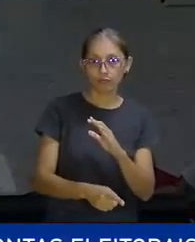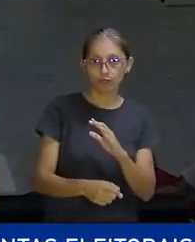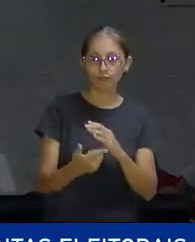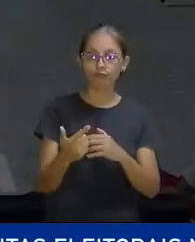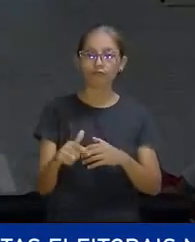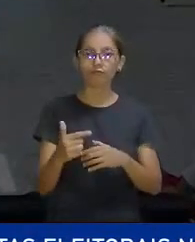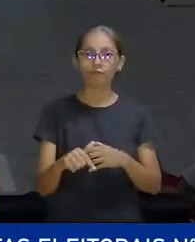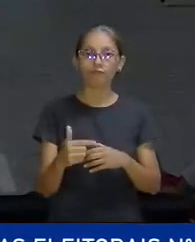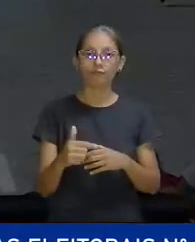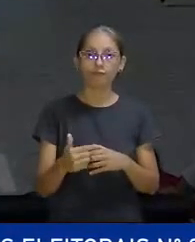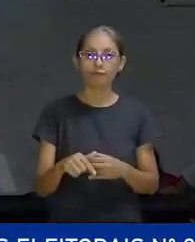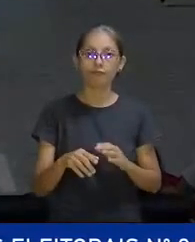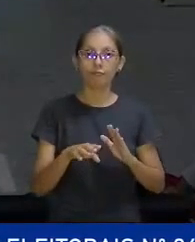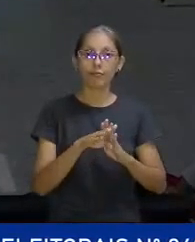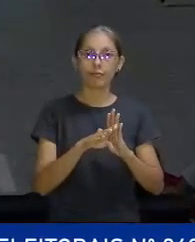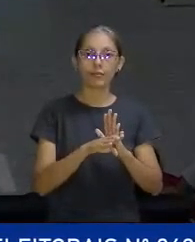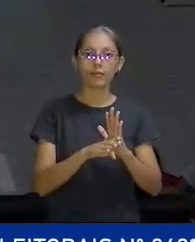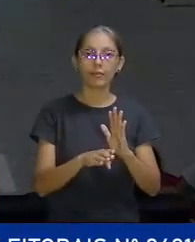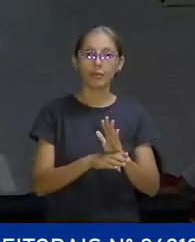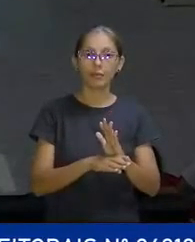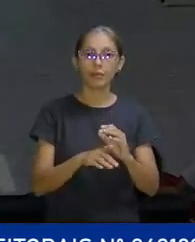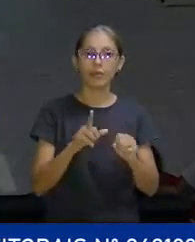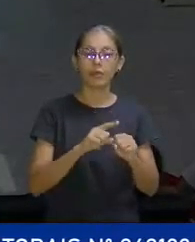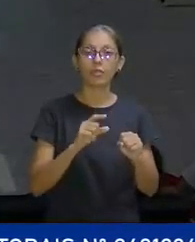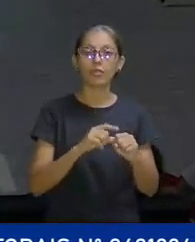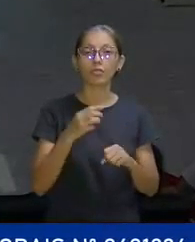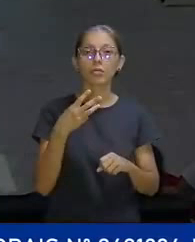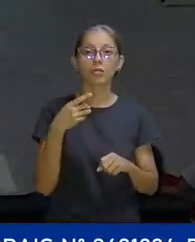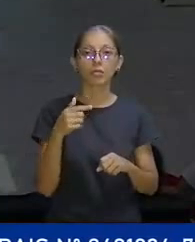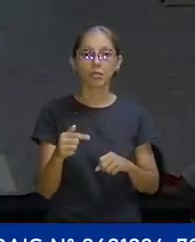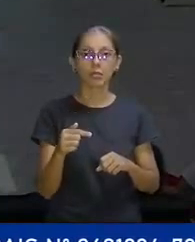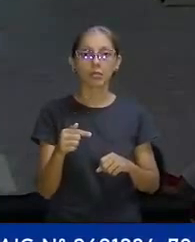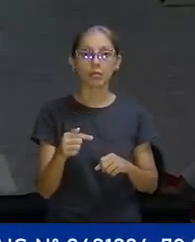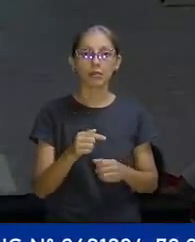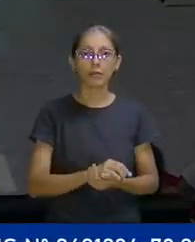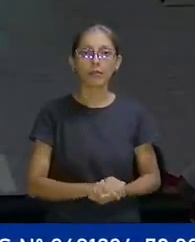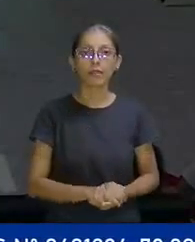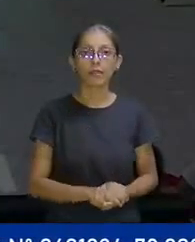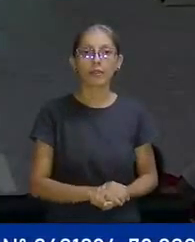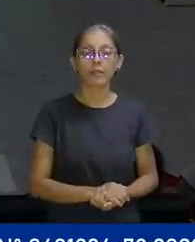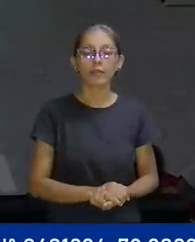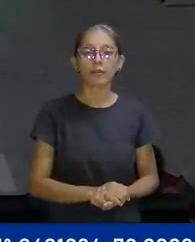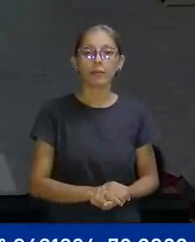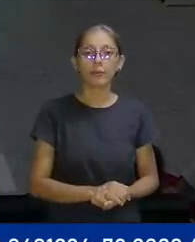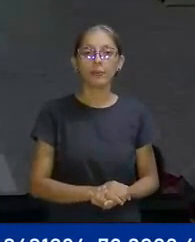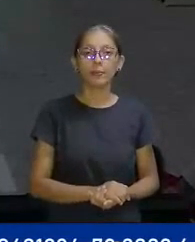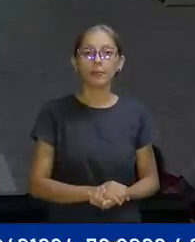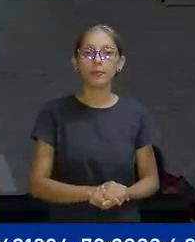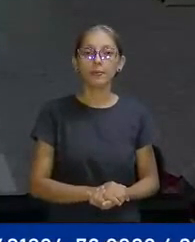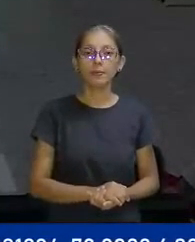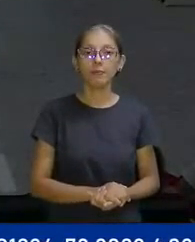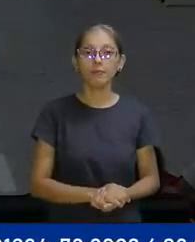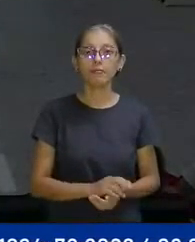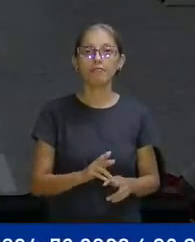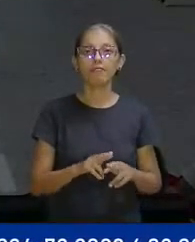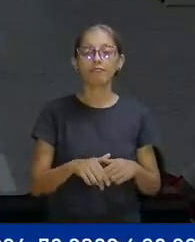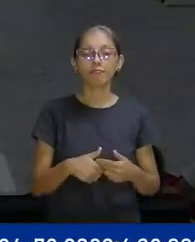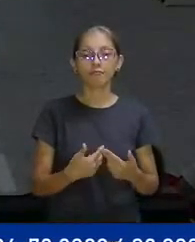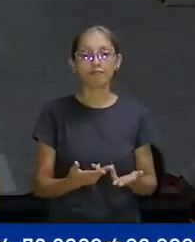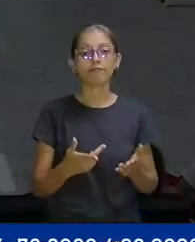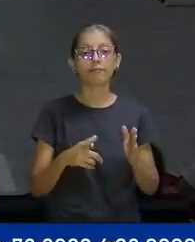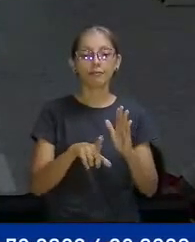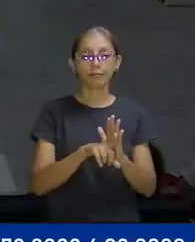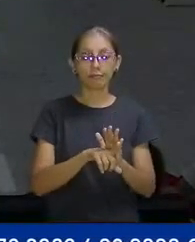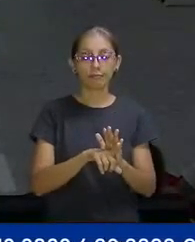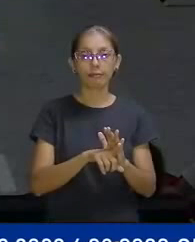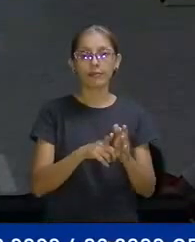aos princípios do artigo 37 da Constituição Federal, que houve a reforma da decisão do nosso tribunal e voltou para